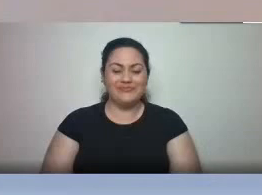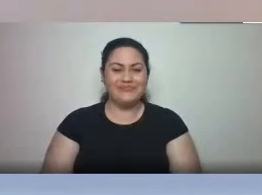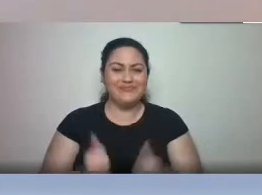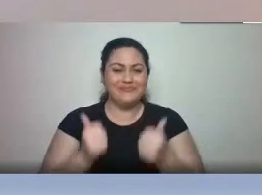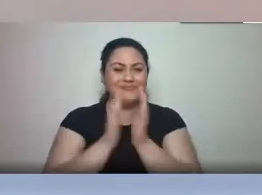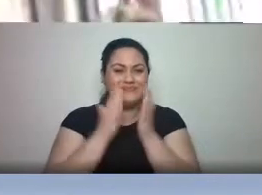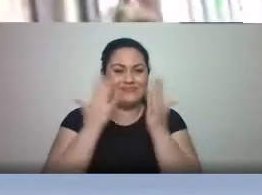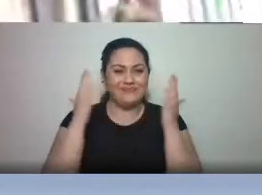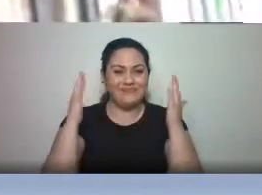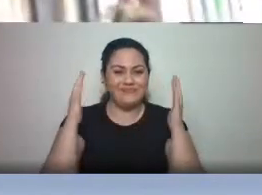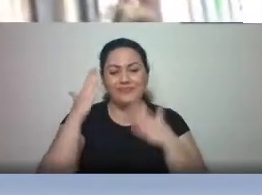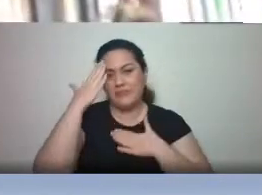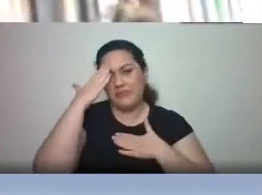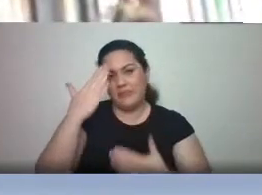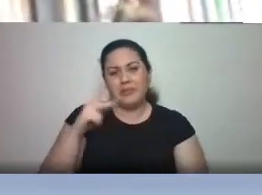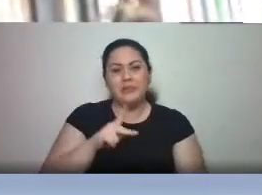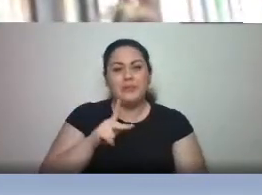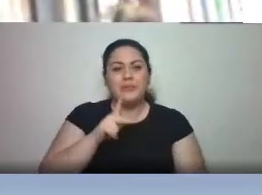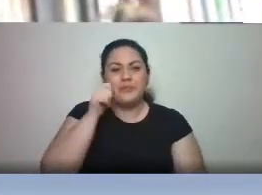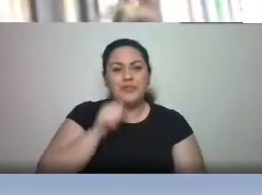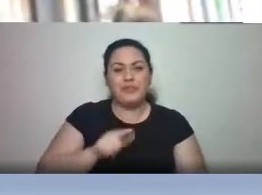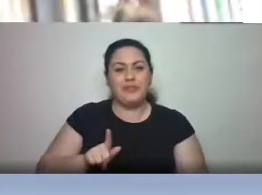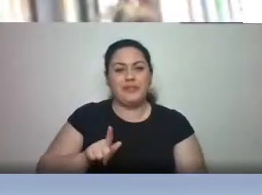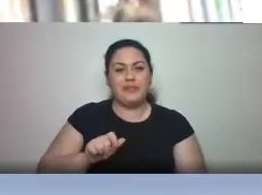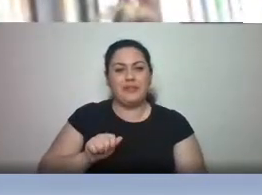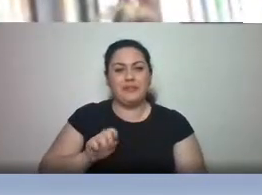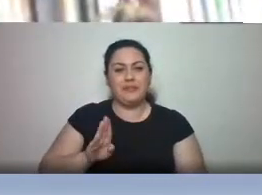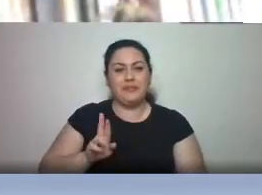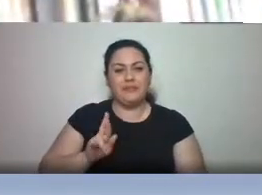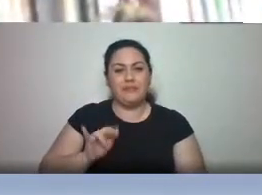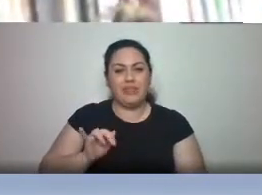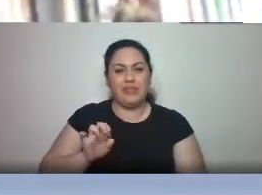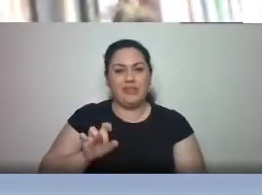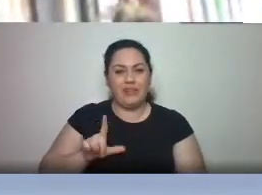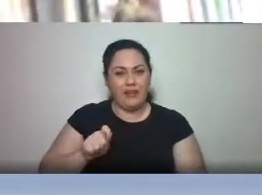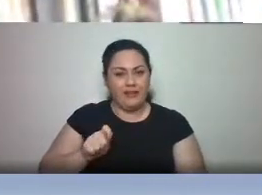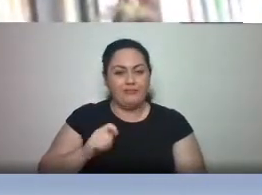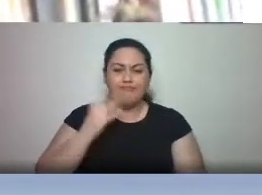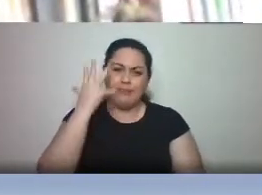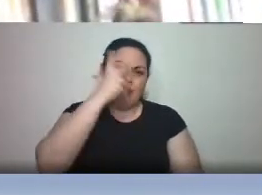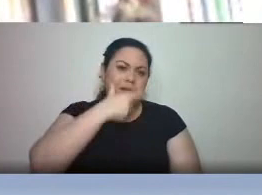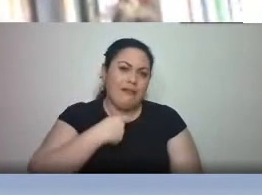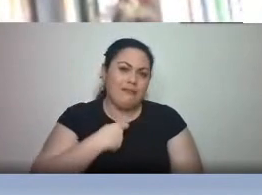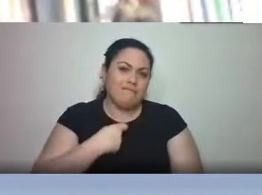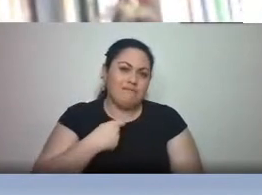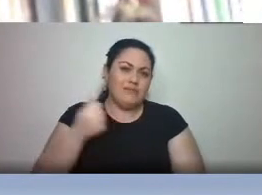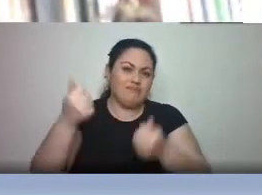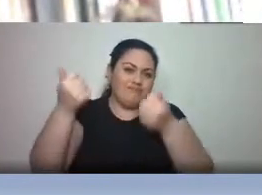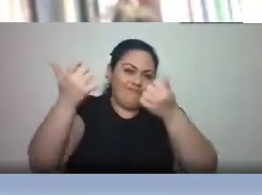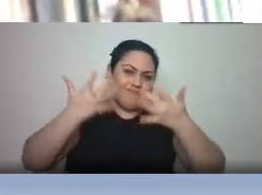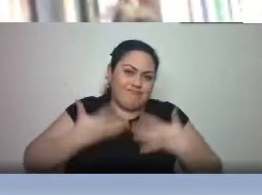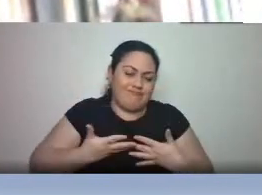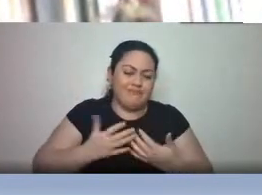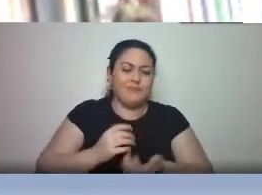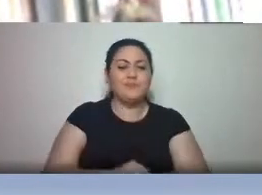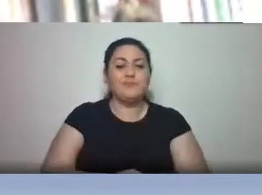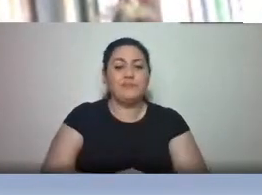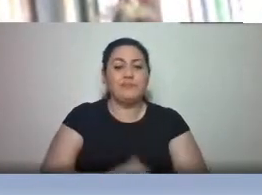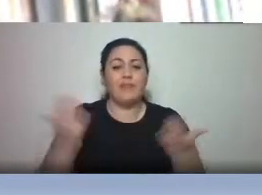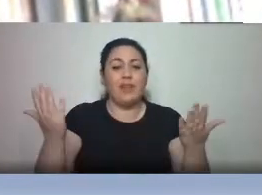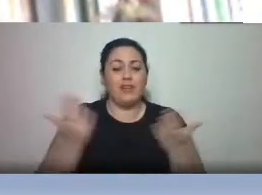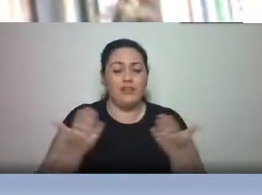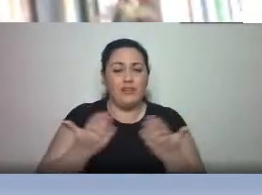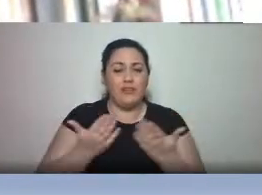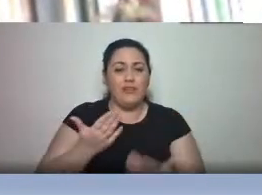Muito obrigada, professora Gabriela. Muito obrigada, lindas palavras. E agora, então, com a